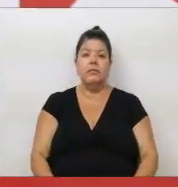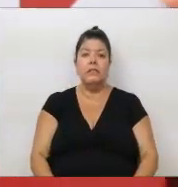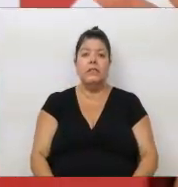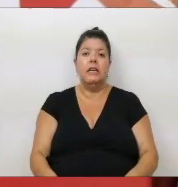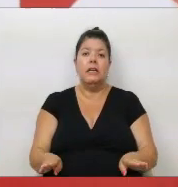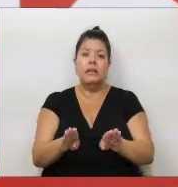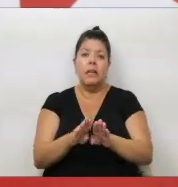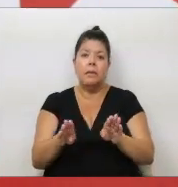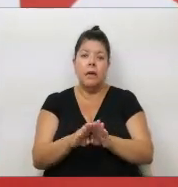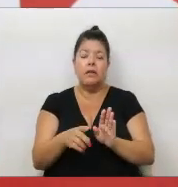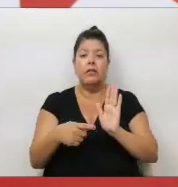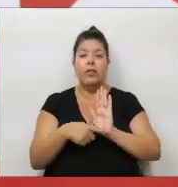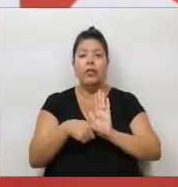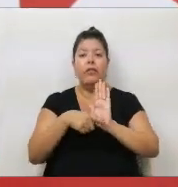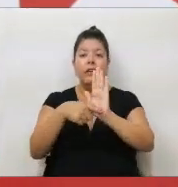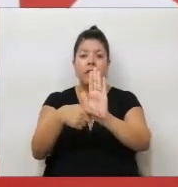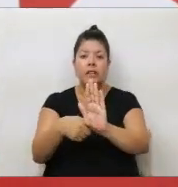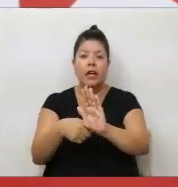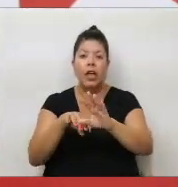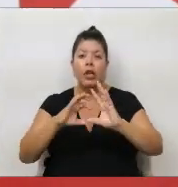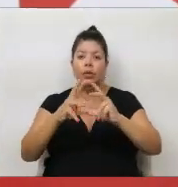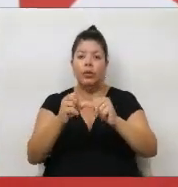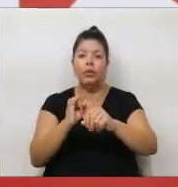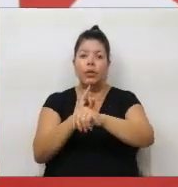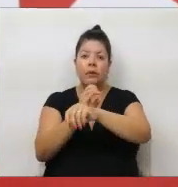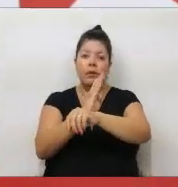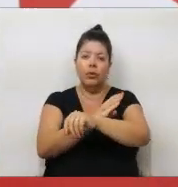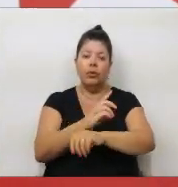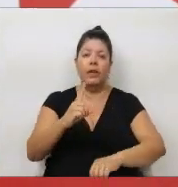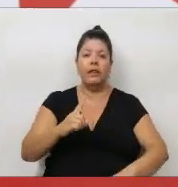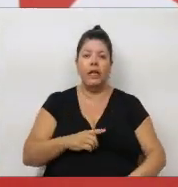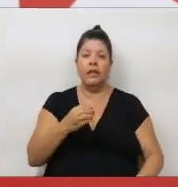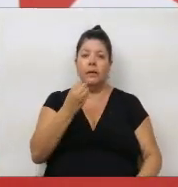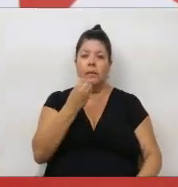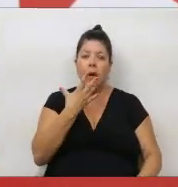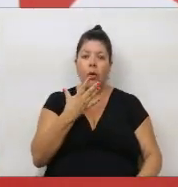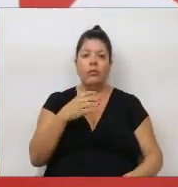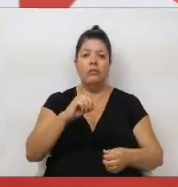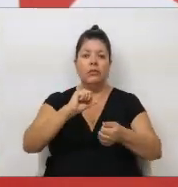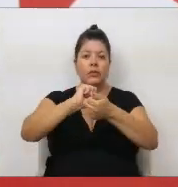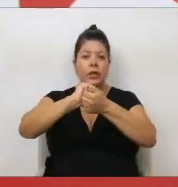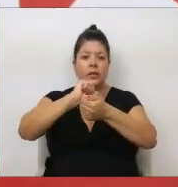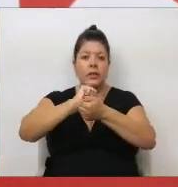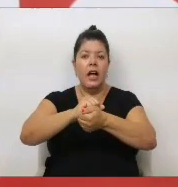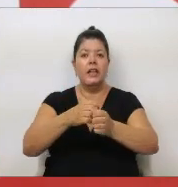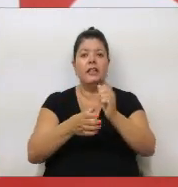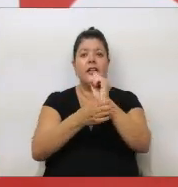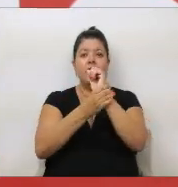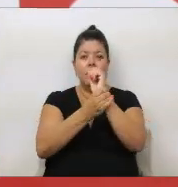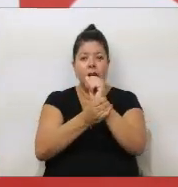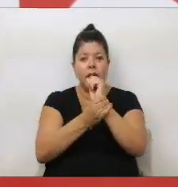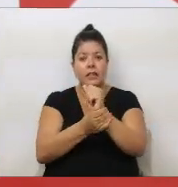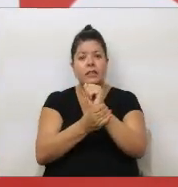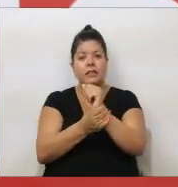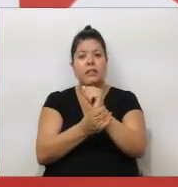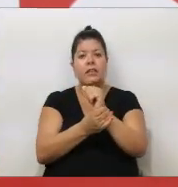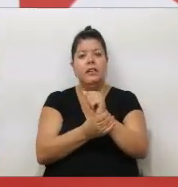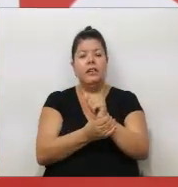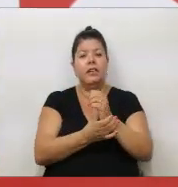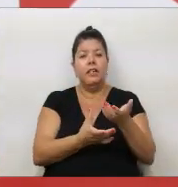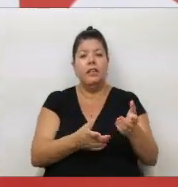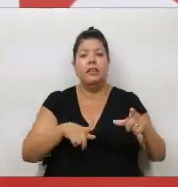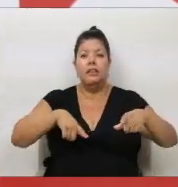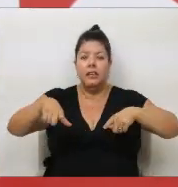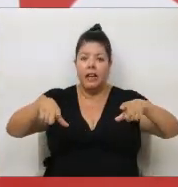e oferecer tudo que Imbituba possa oferecer e garantir qualidade de geração